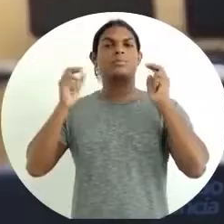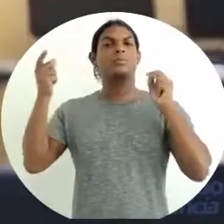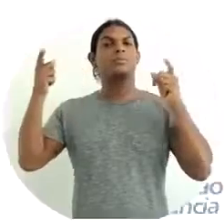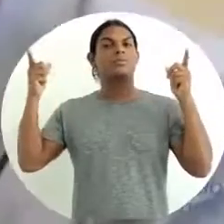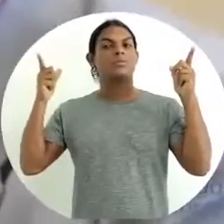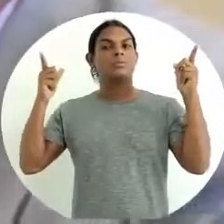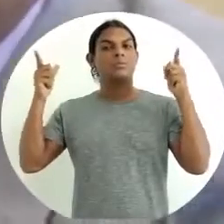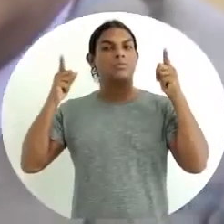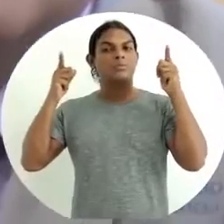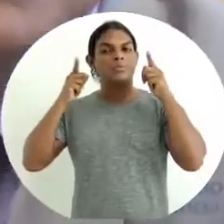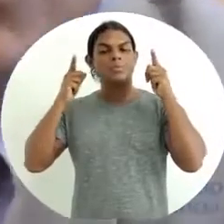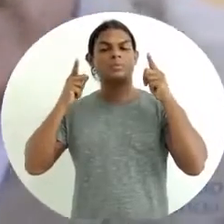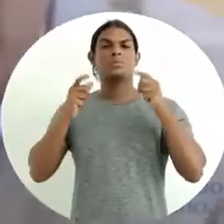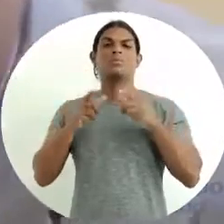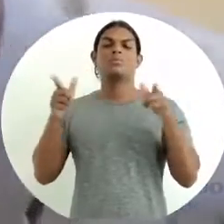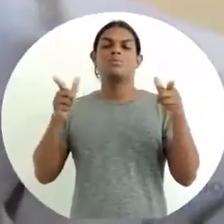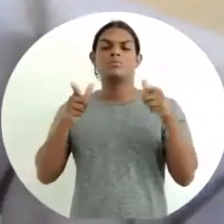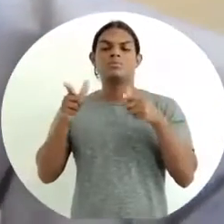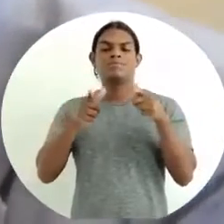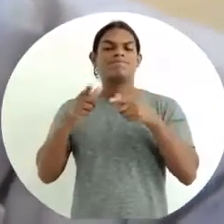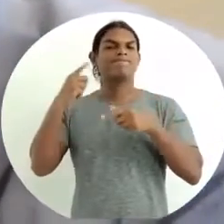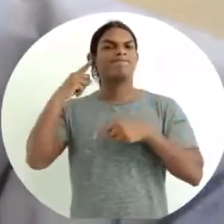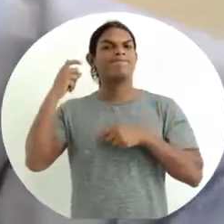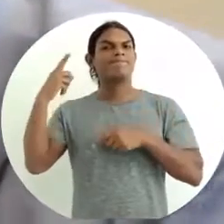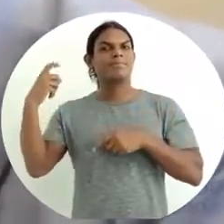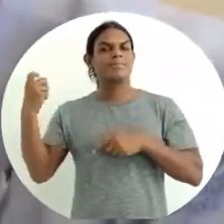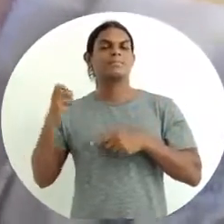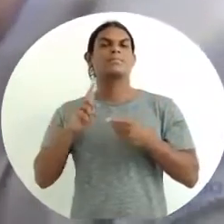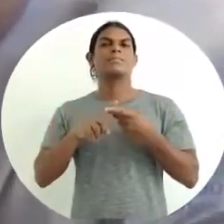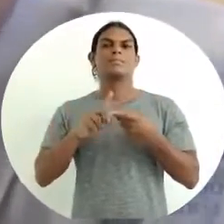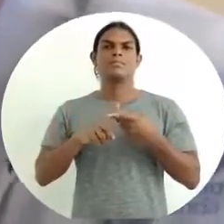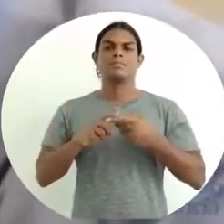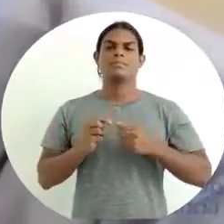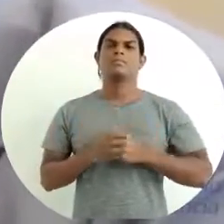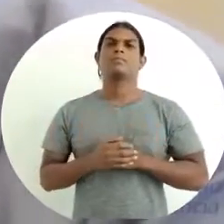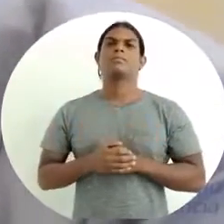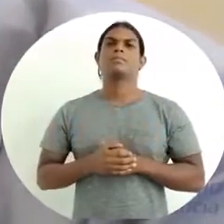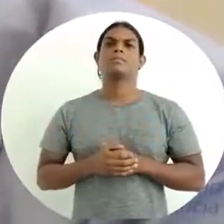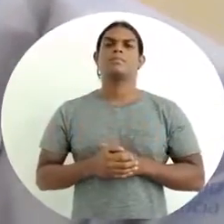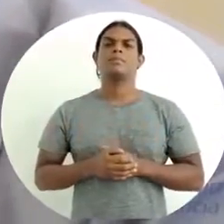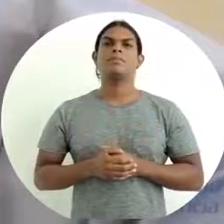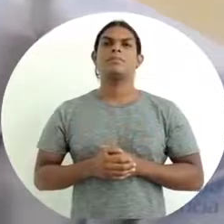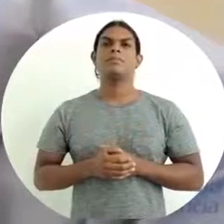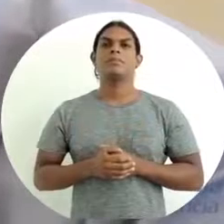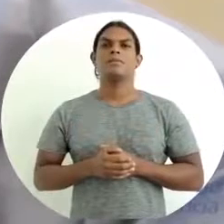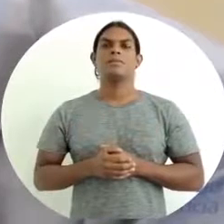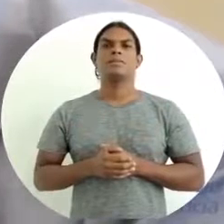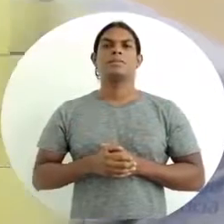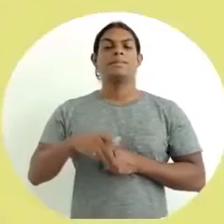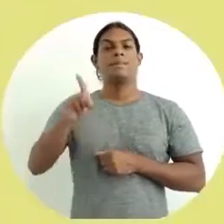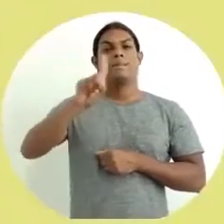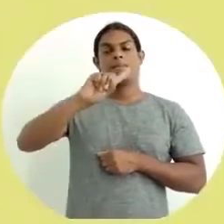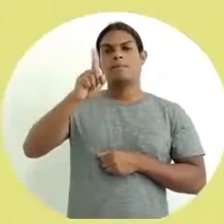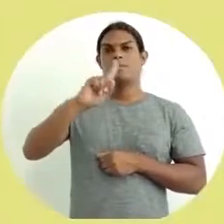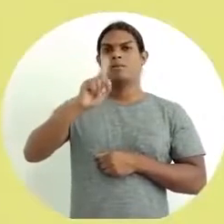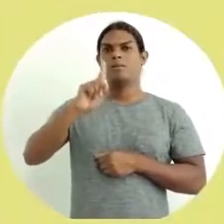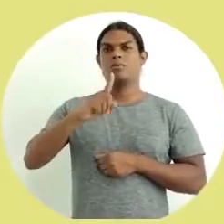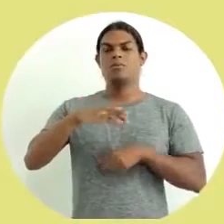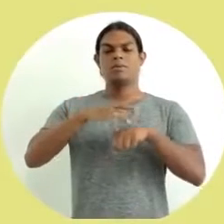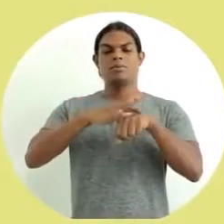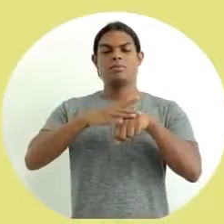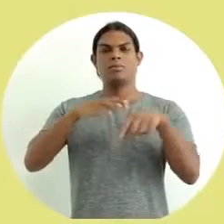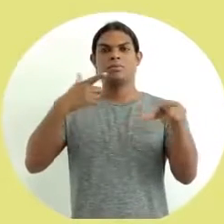diferente. Não se considera doença do trabalho, pelo parágrafo do artigo 20, tá certo?